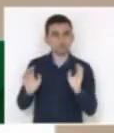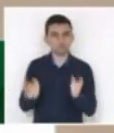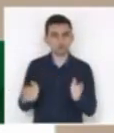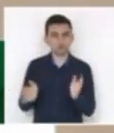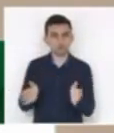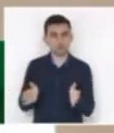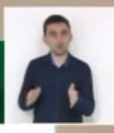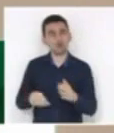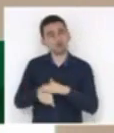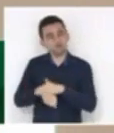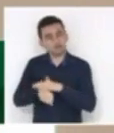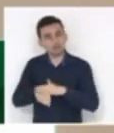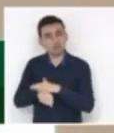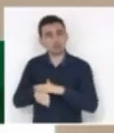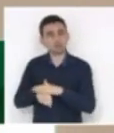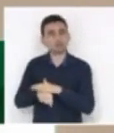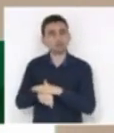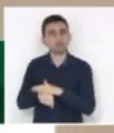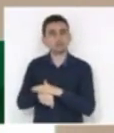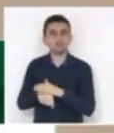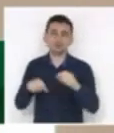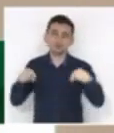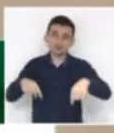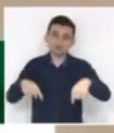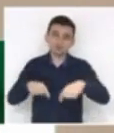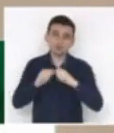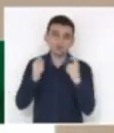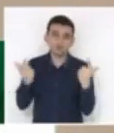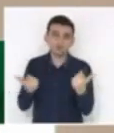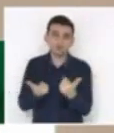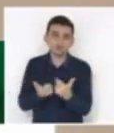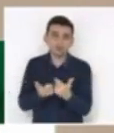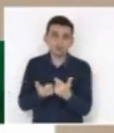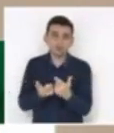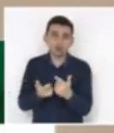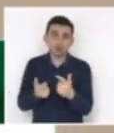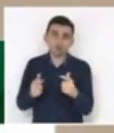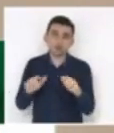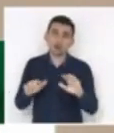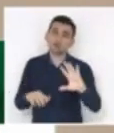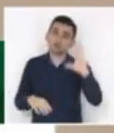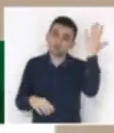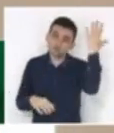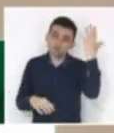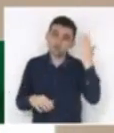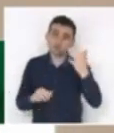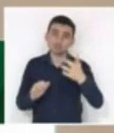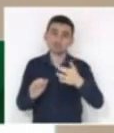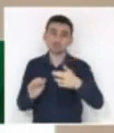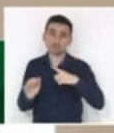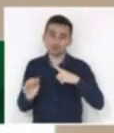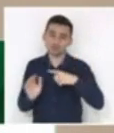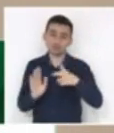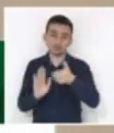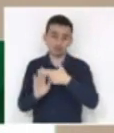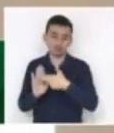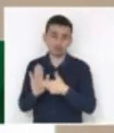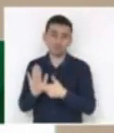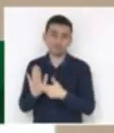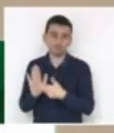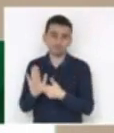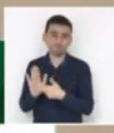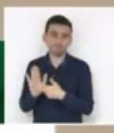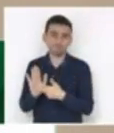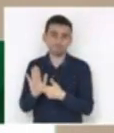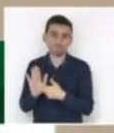essas considerações. Mas aqui nessa casa, às vezes, as exceções viram regra. E houve alguns contratempos